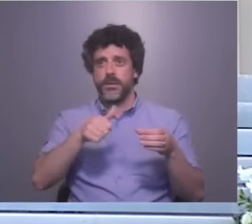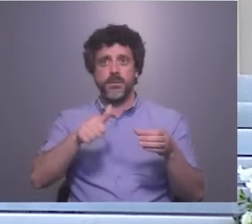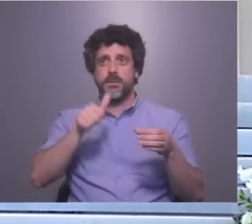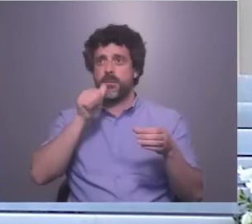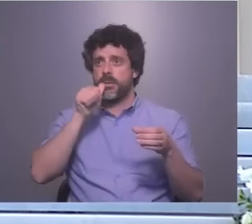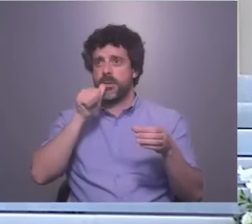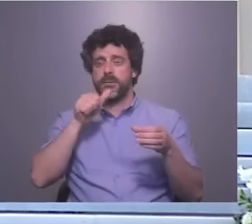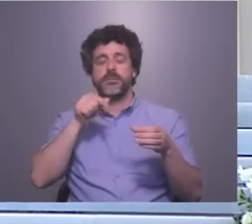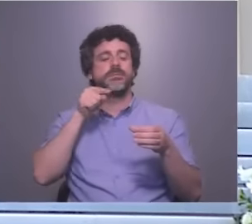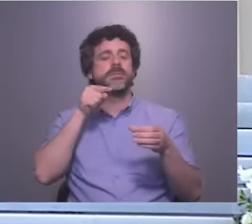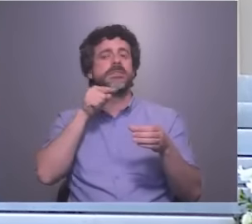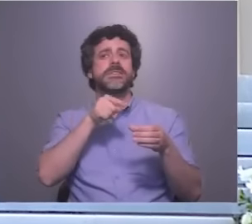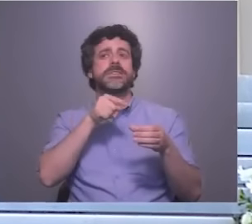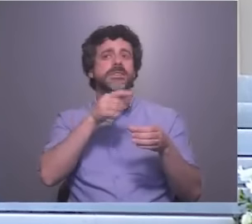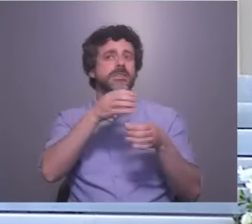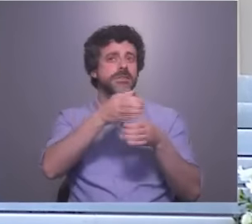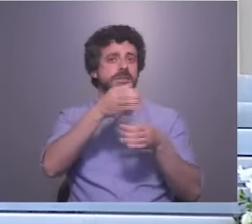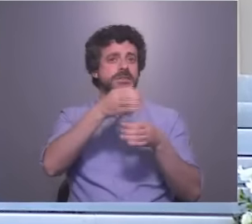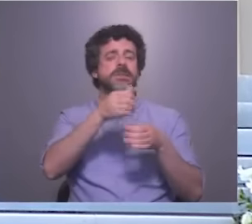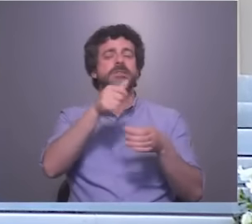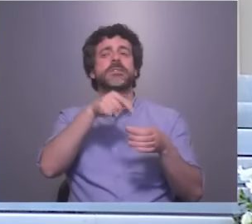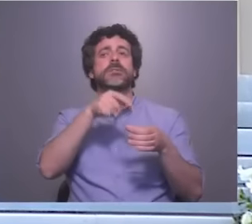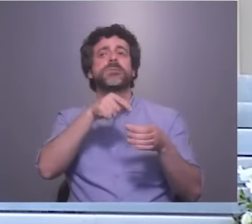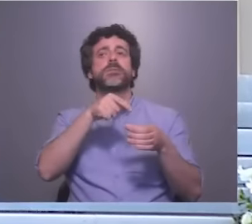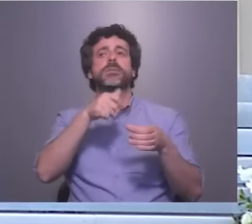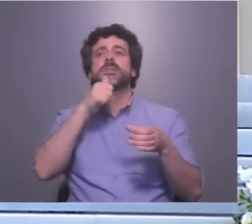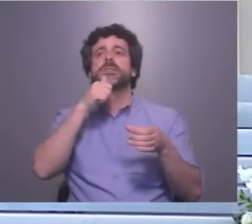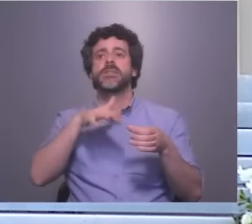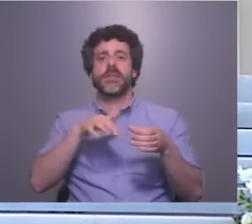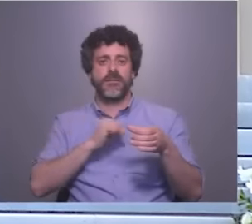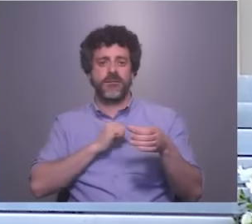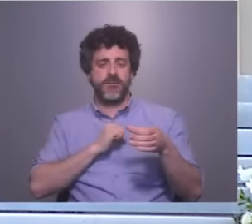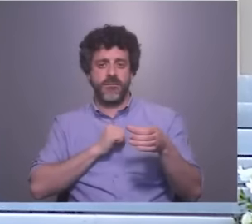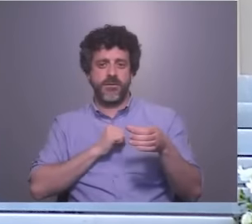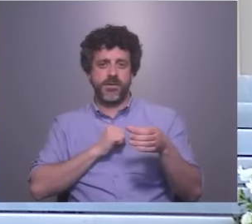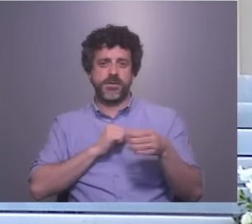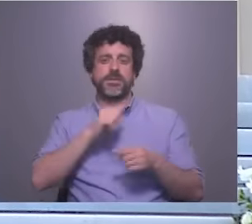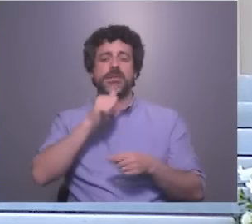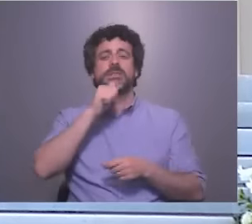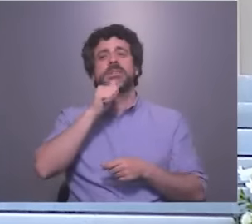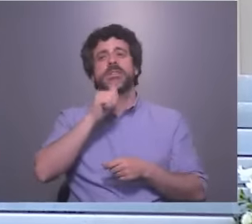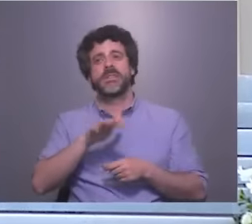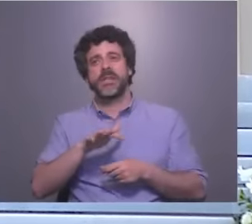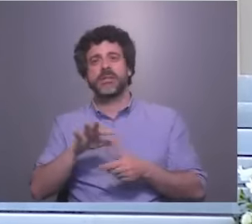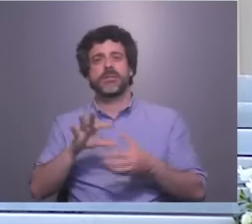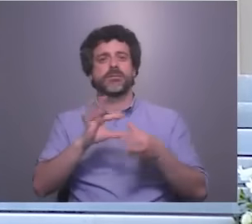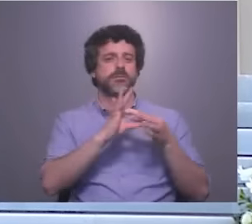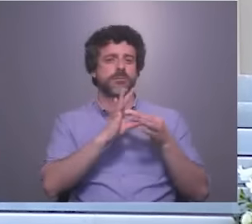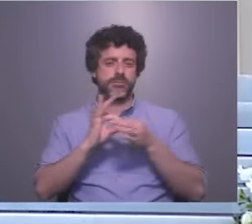deu graças, e deu aos teus discípulos, dizendo: